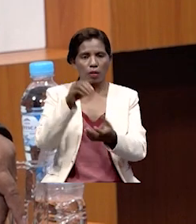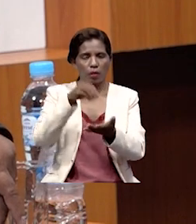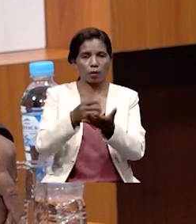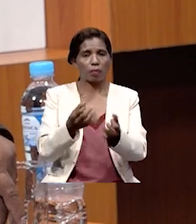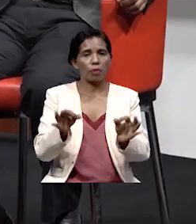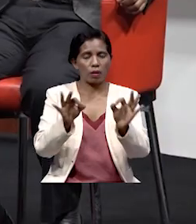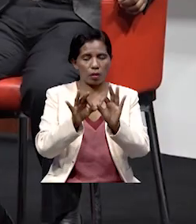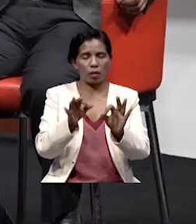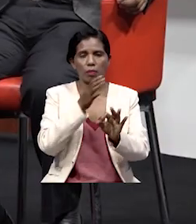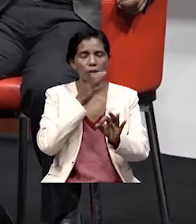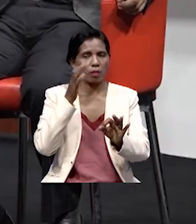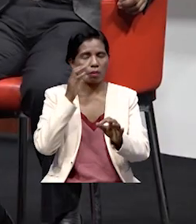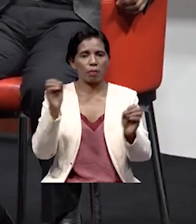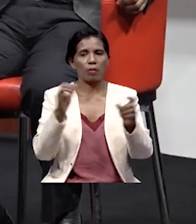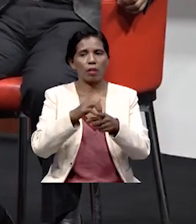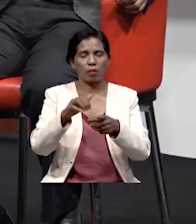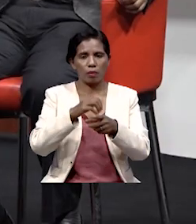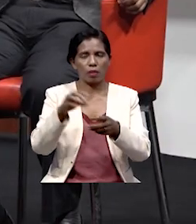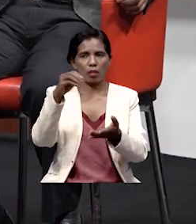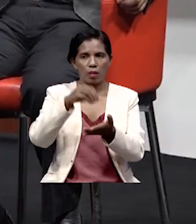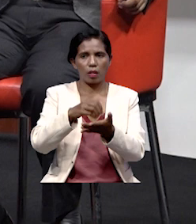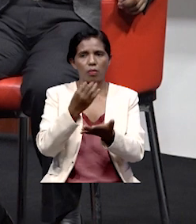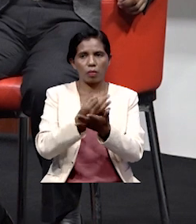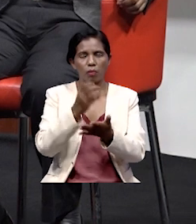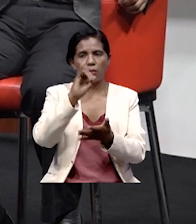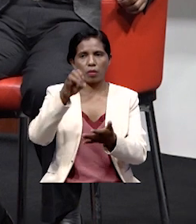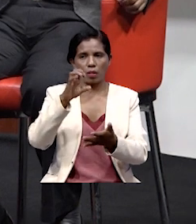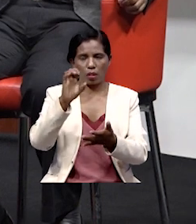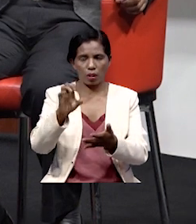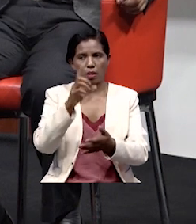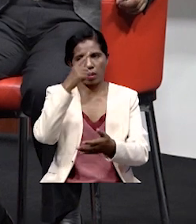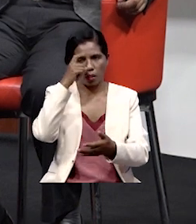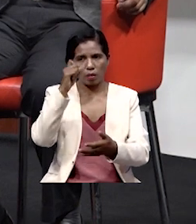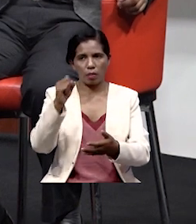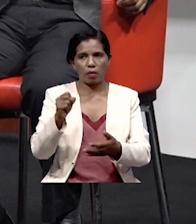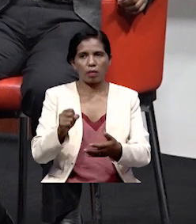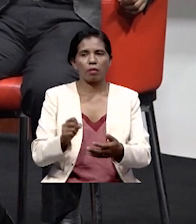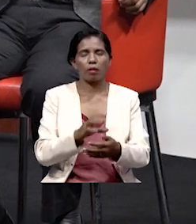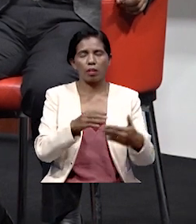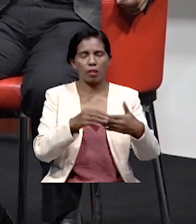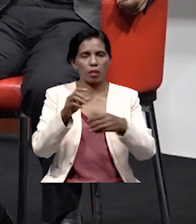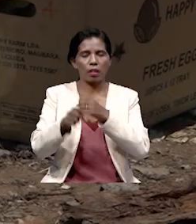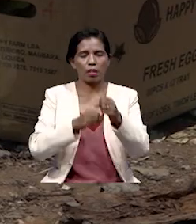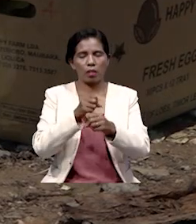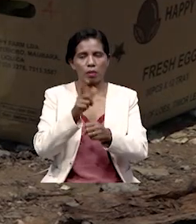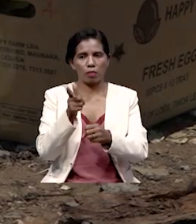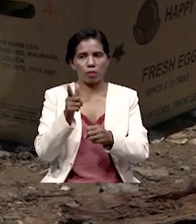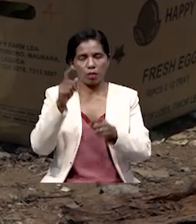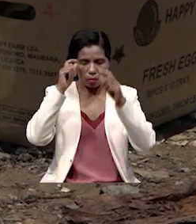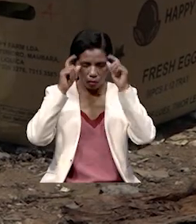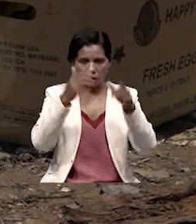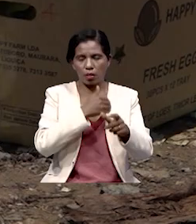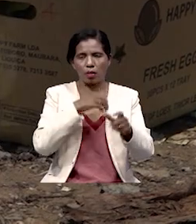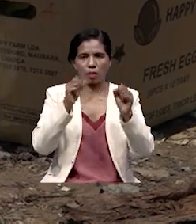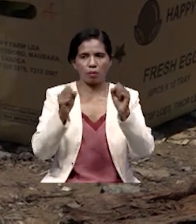agricultura, mai bela pratica e a alocação orçamento geral estado. Tamba ne ukun antina ruanulu, Timor-Leste sedauk bele